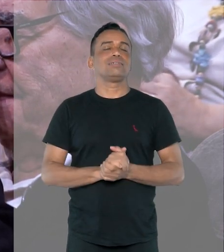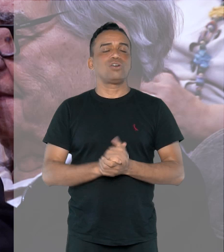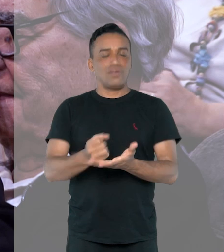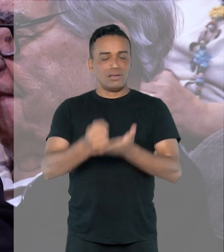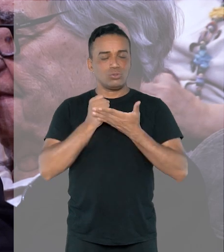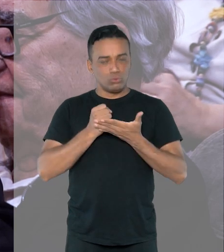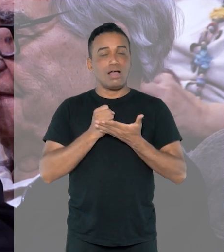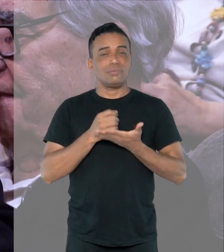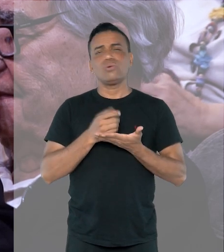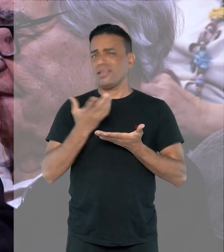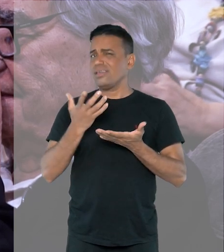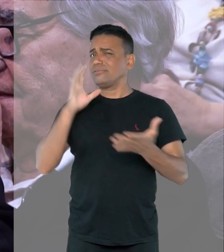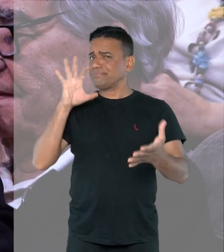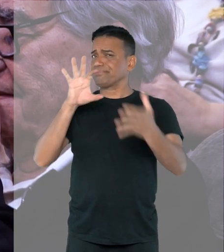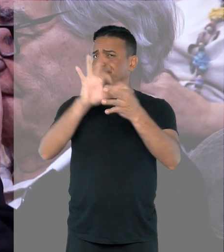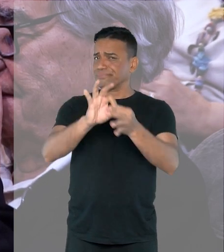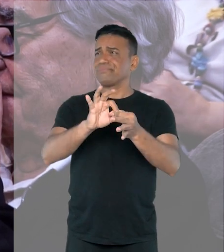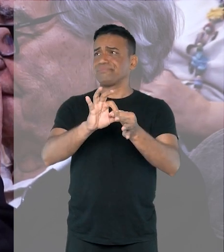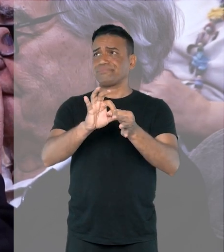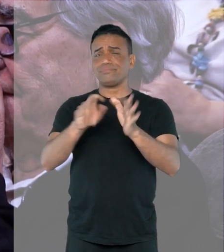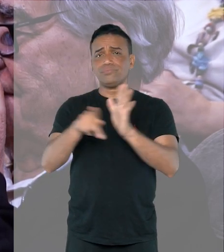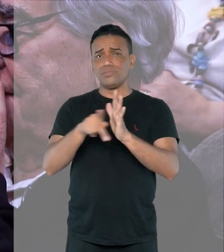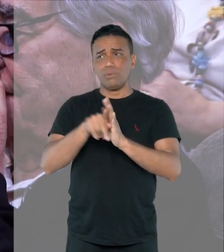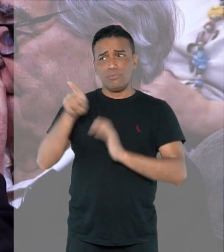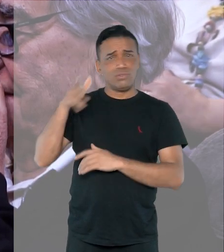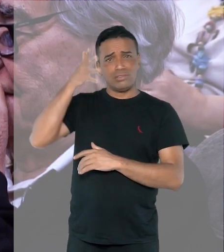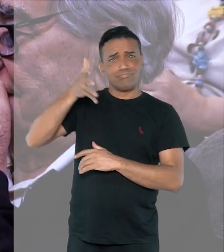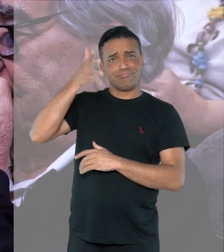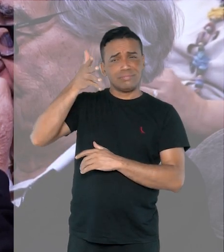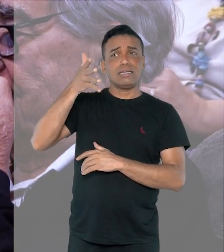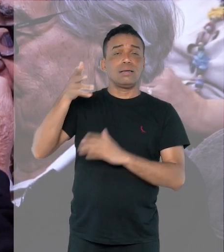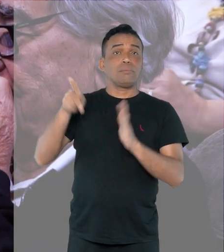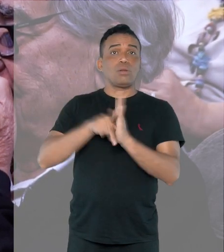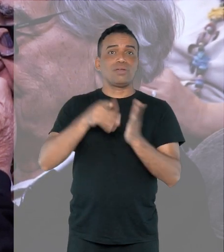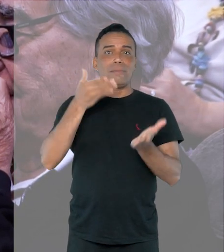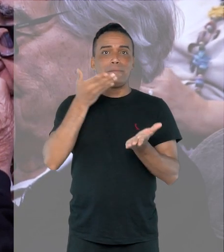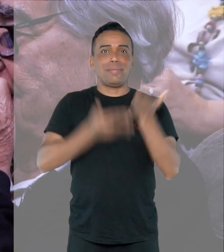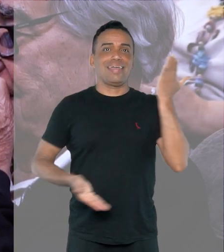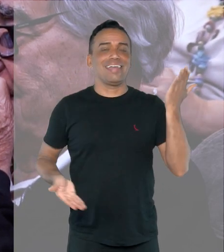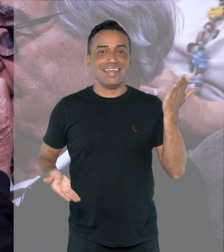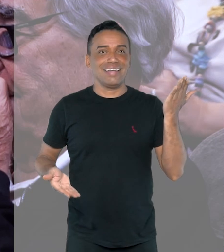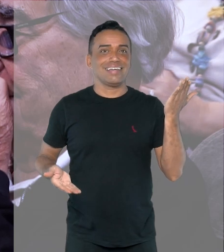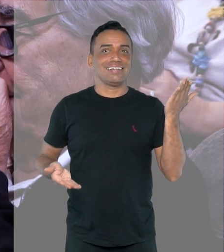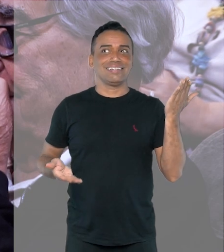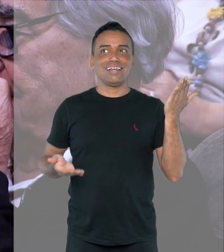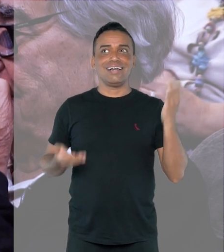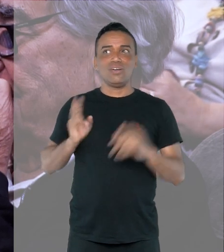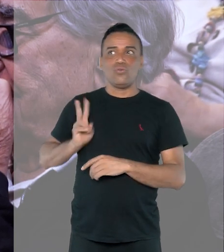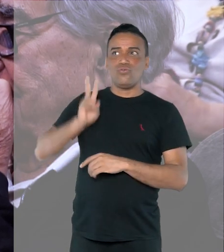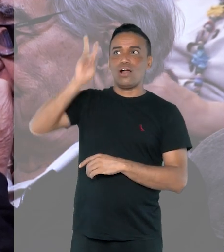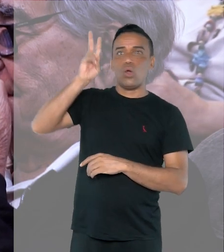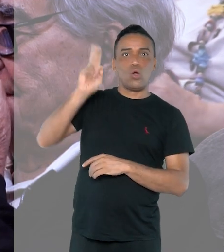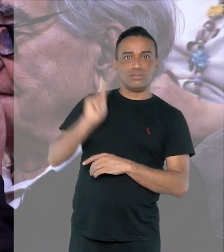para a cultura. E eu quero fazer uma conexão também com a fala de vocês agora sobre a perda, né, do valor da história, né, para a